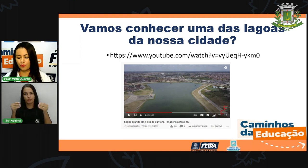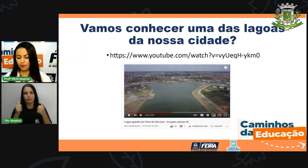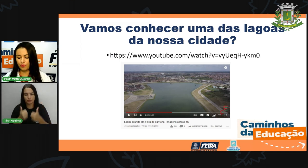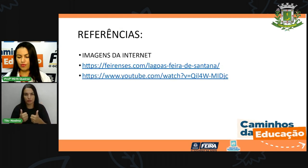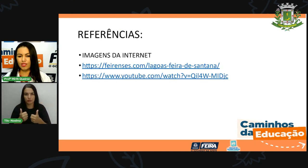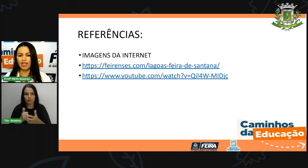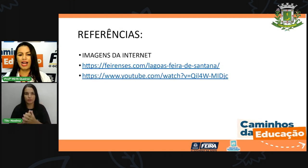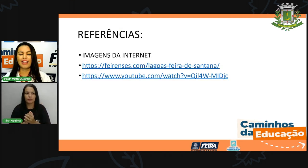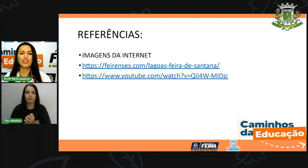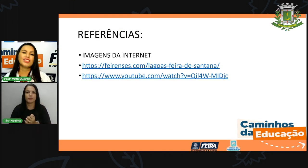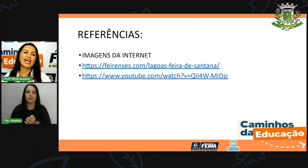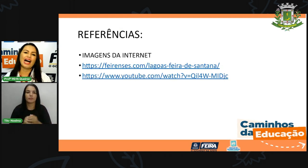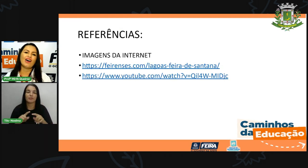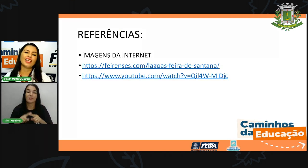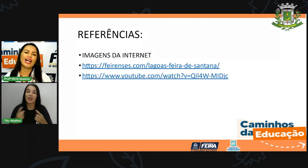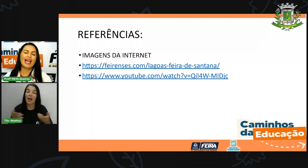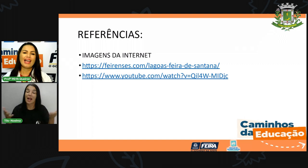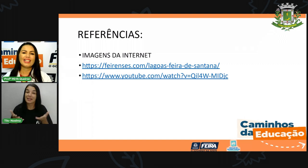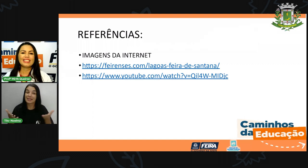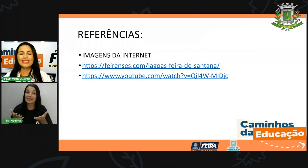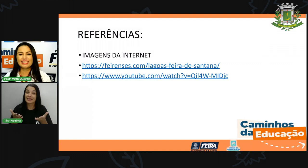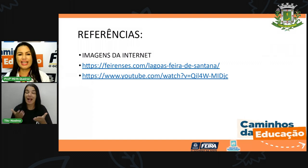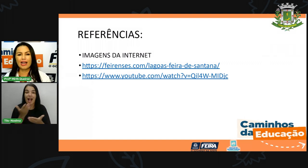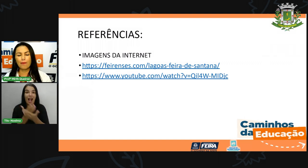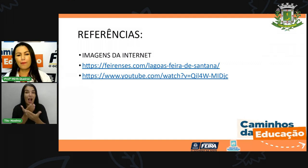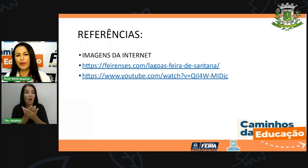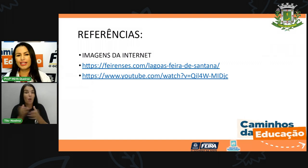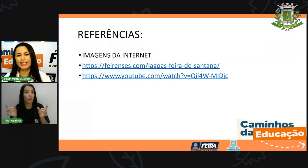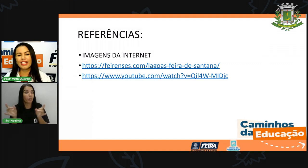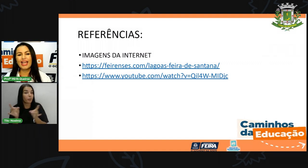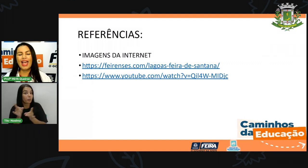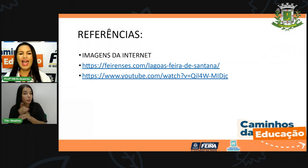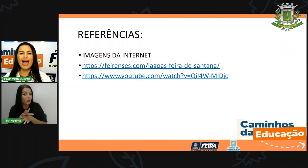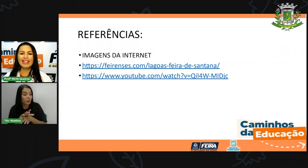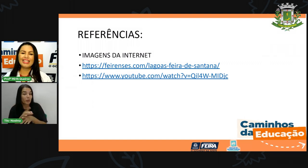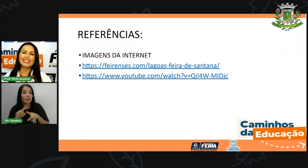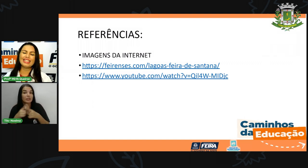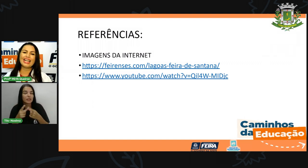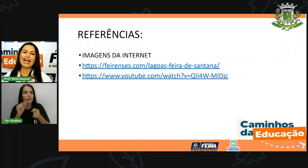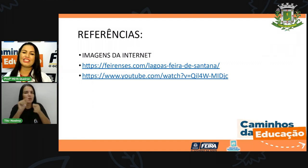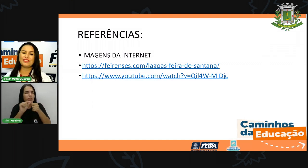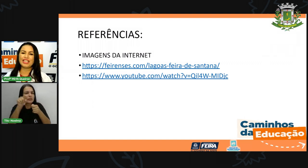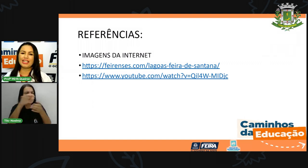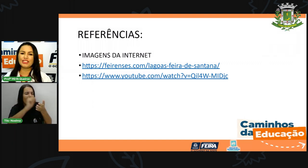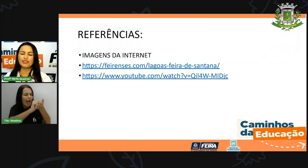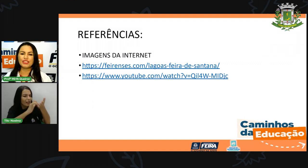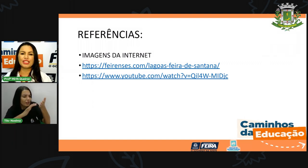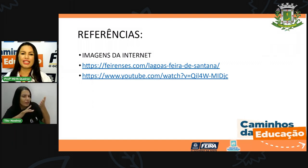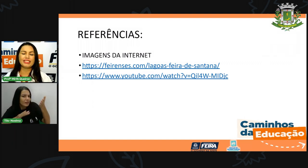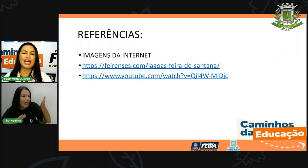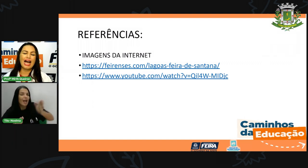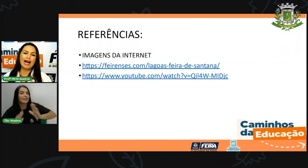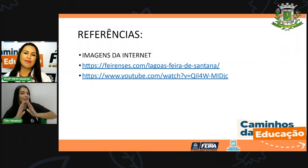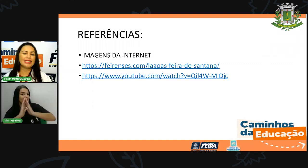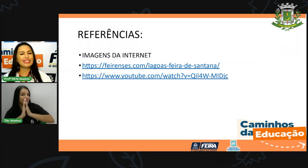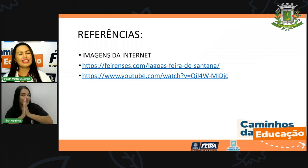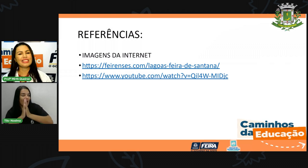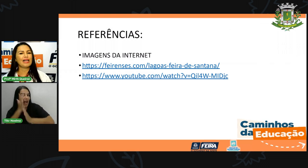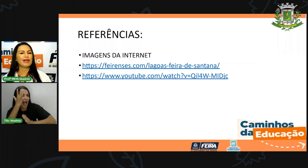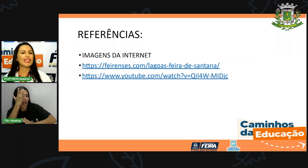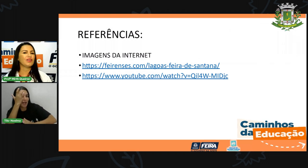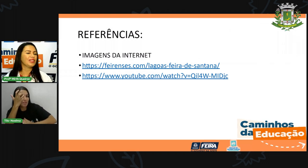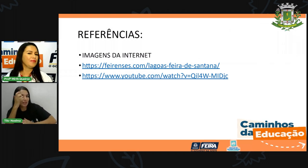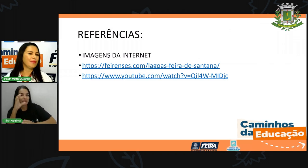certo? A nossa aula ela se encerra por aqui. Realizem a atividade de vocês.